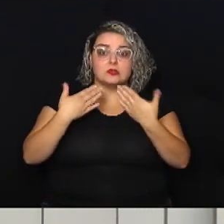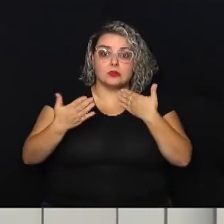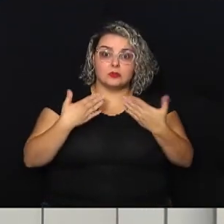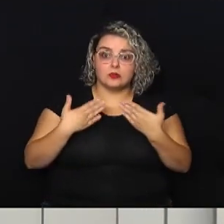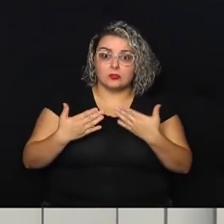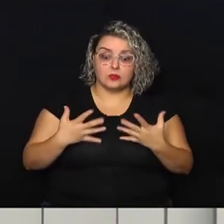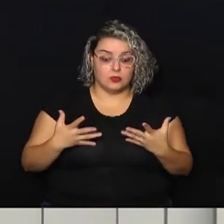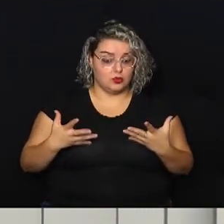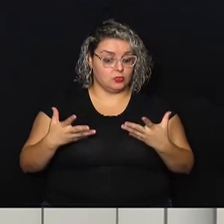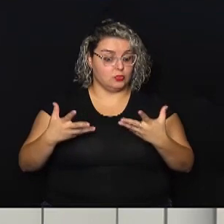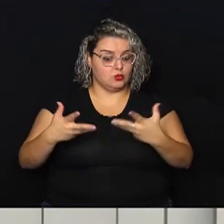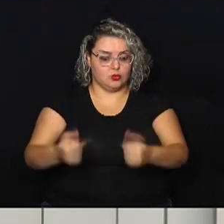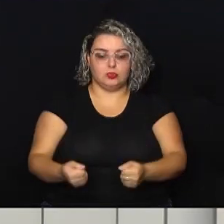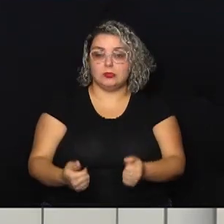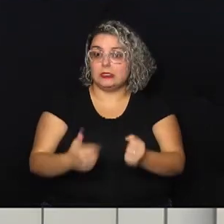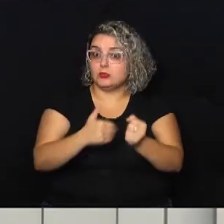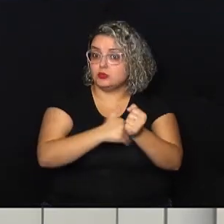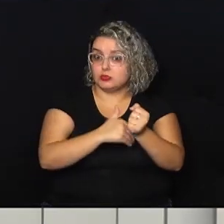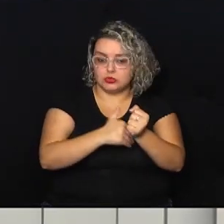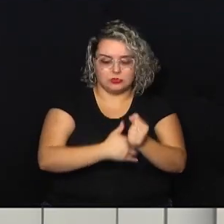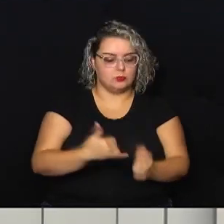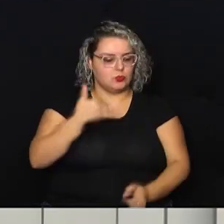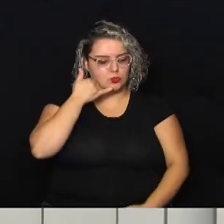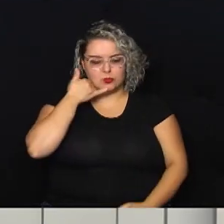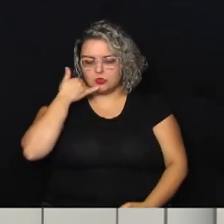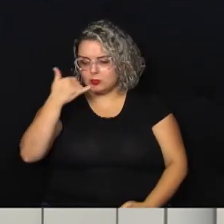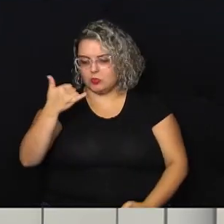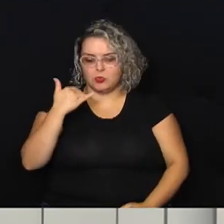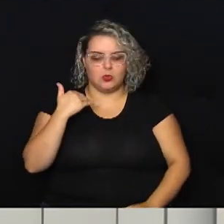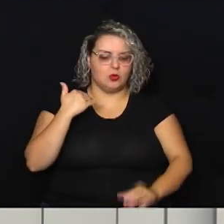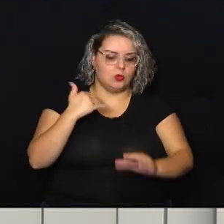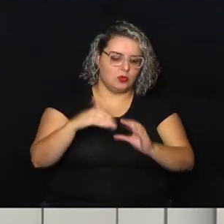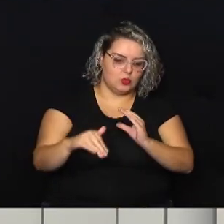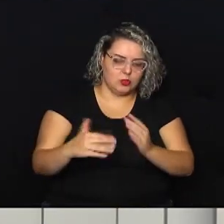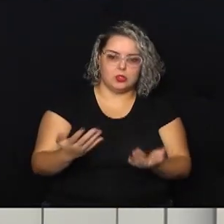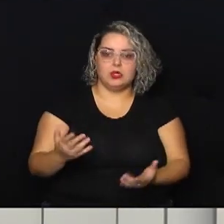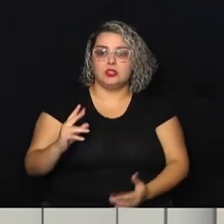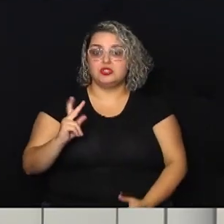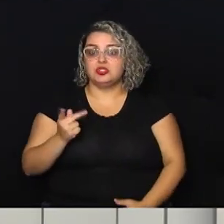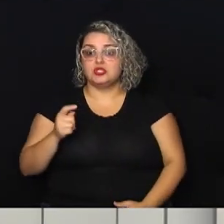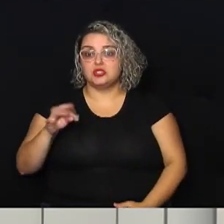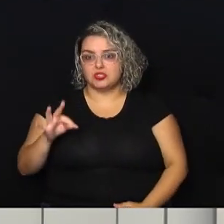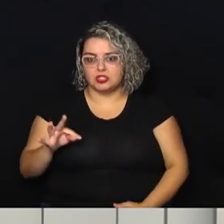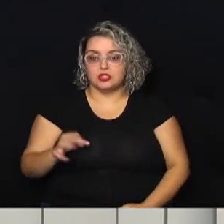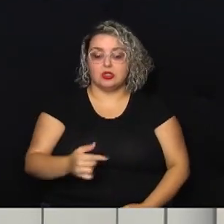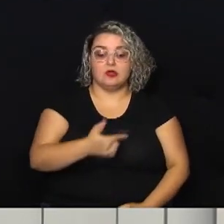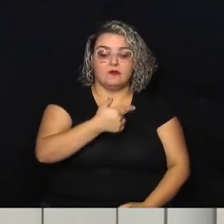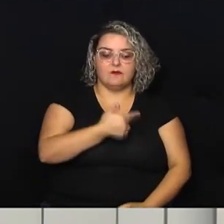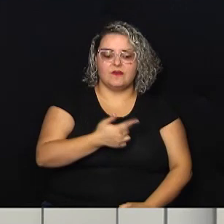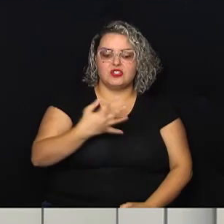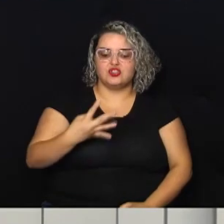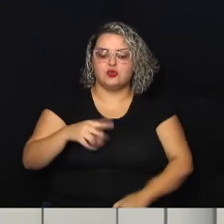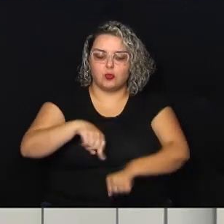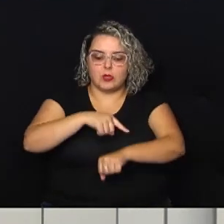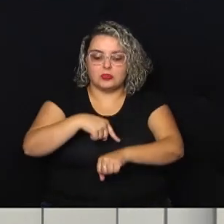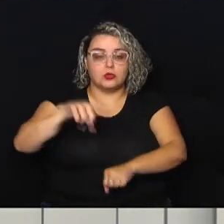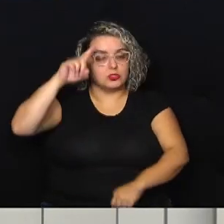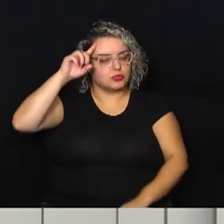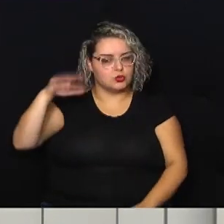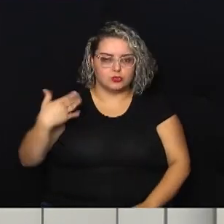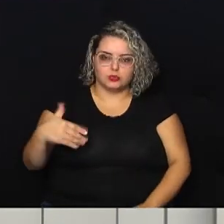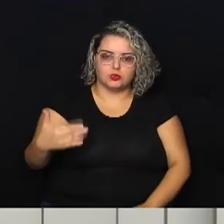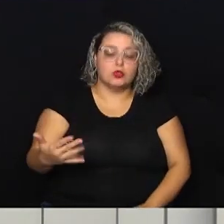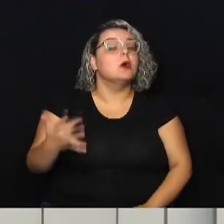sob total sigilo por telefone, e-mail, chat, 24 horas todos os dias.